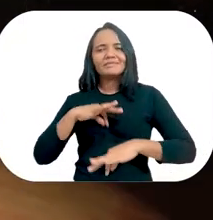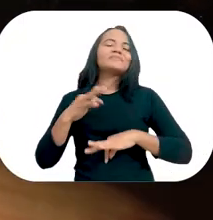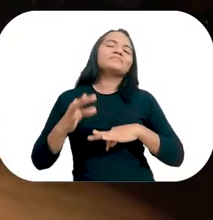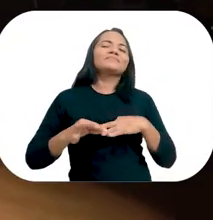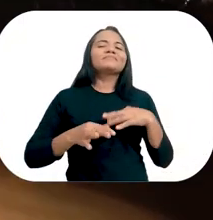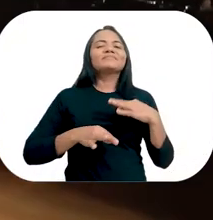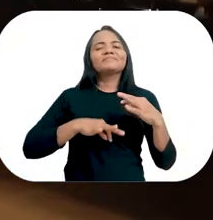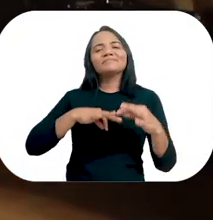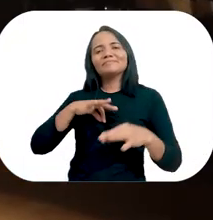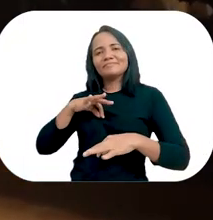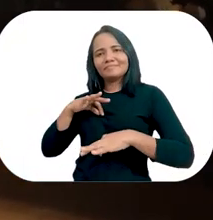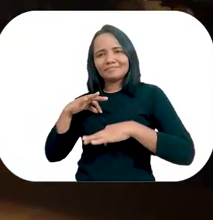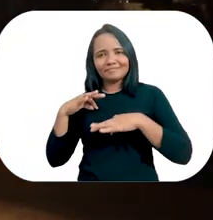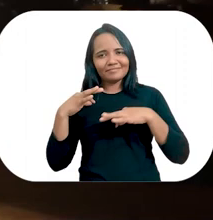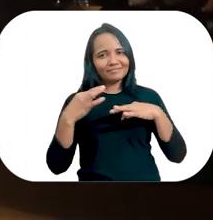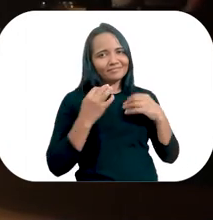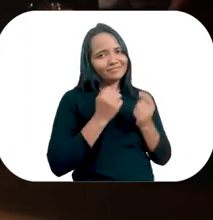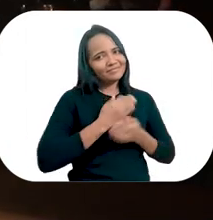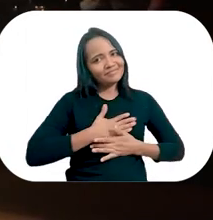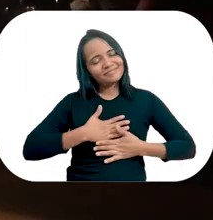Com todo